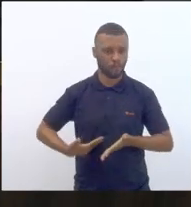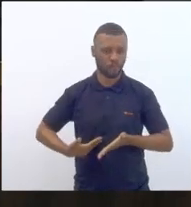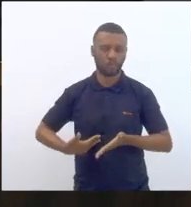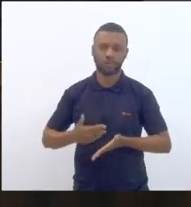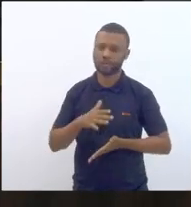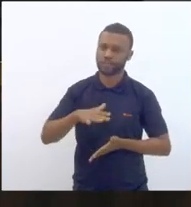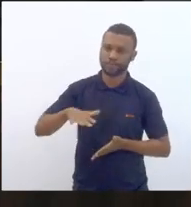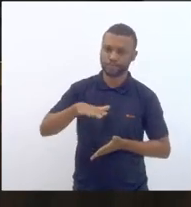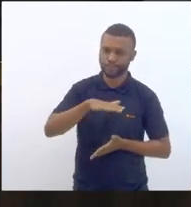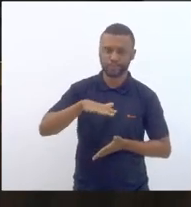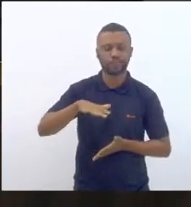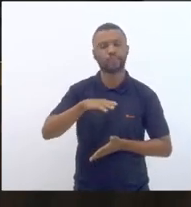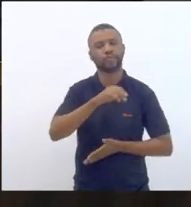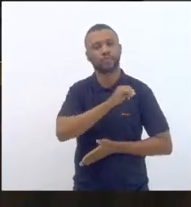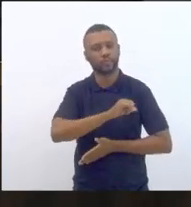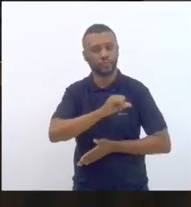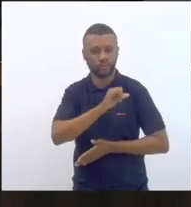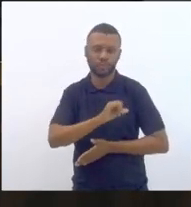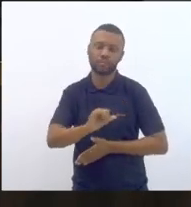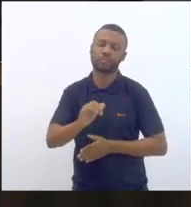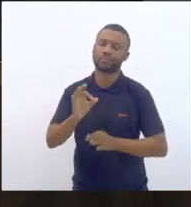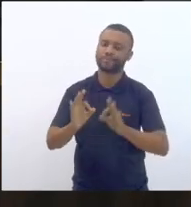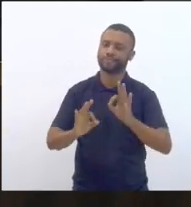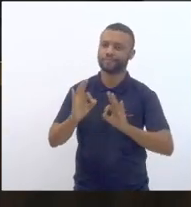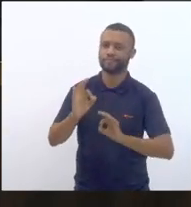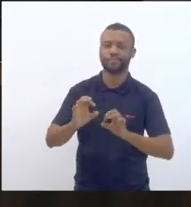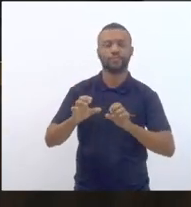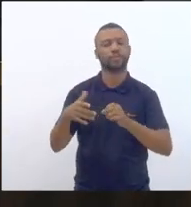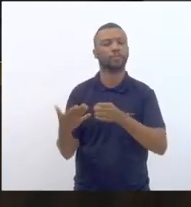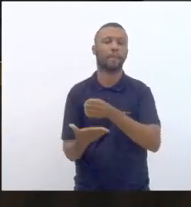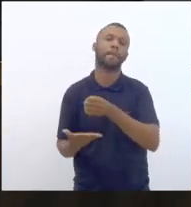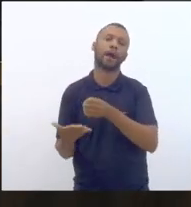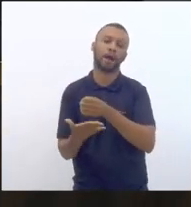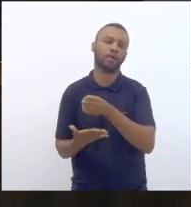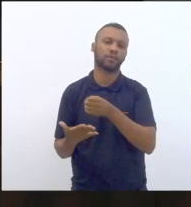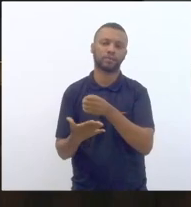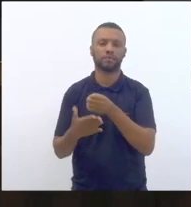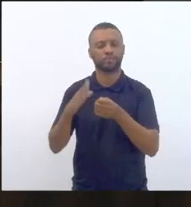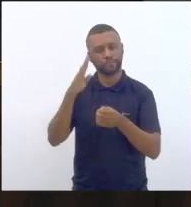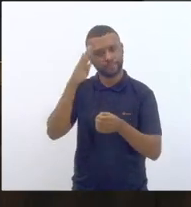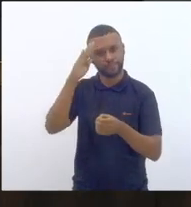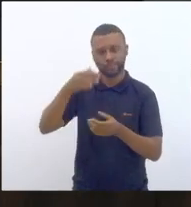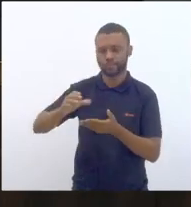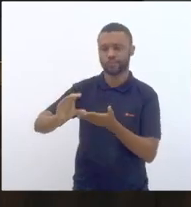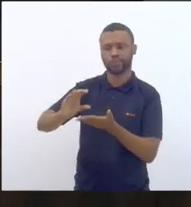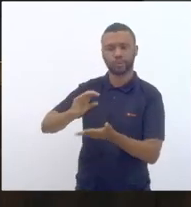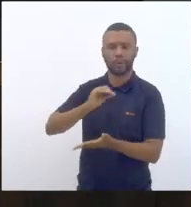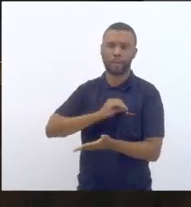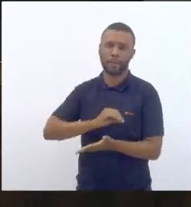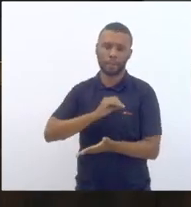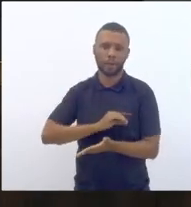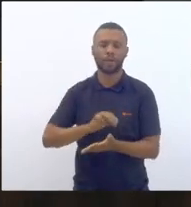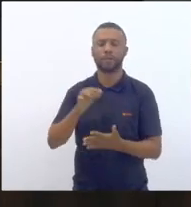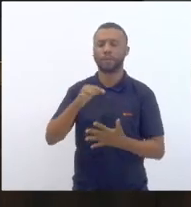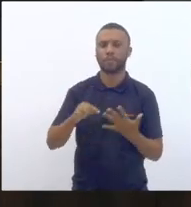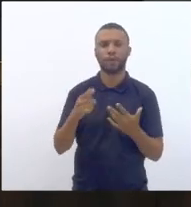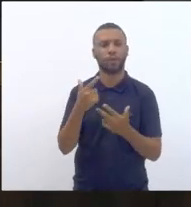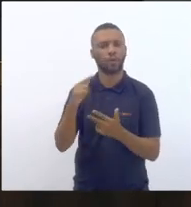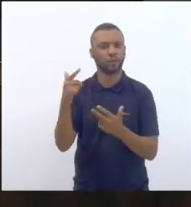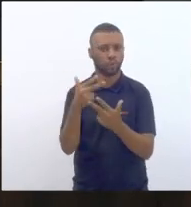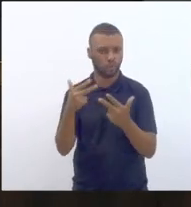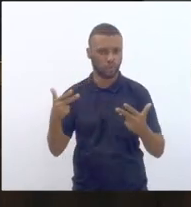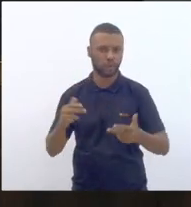no âmbito do Poder Executivo Estadual, estabelece sua estrutura e forma de desenvolvimento, fixa sua remuneração e dá outras providências, pendente de pareceres das